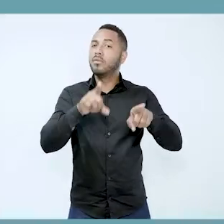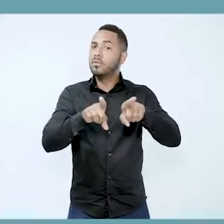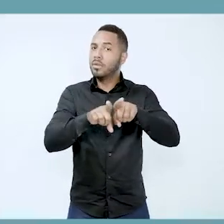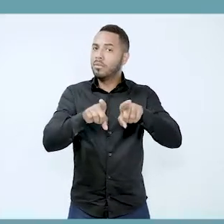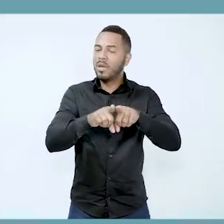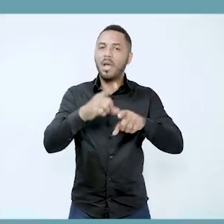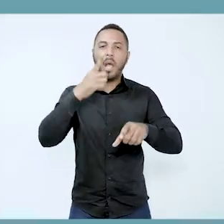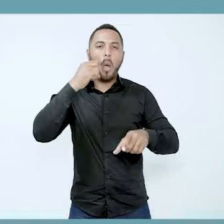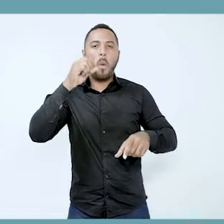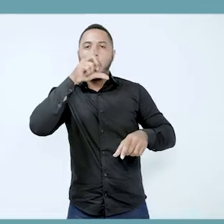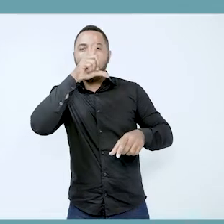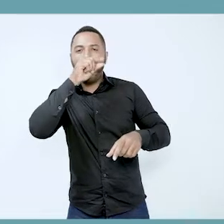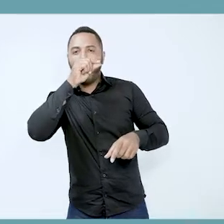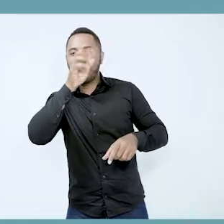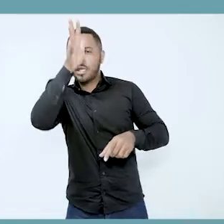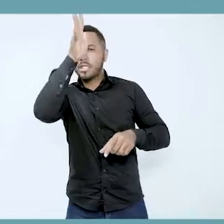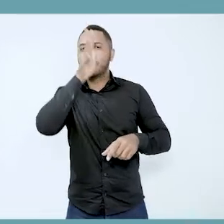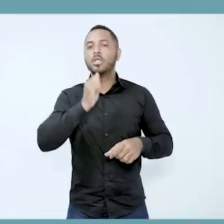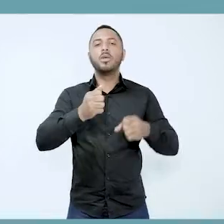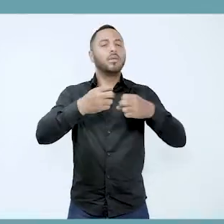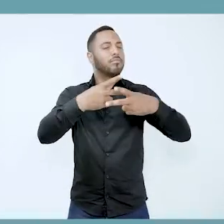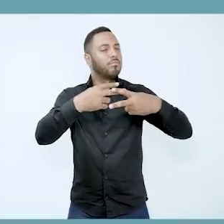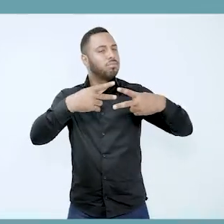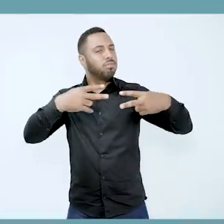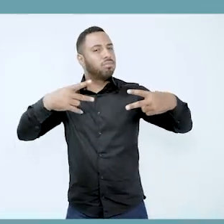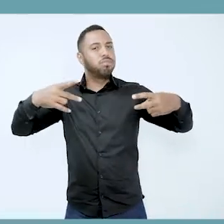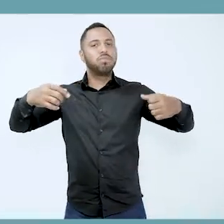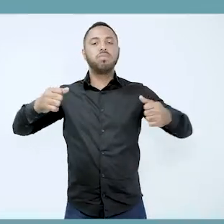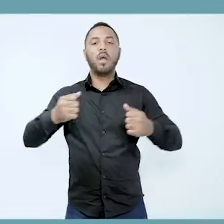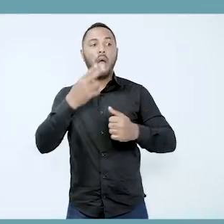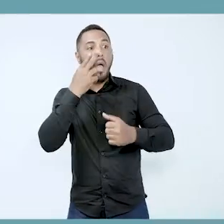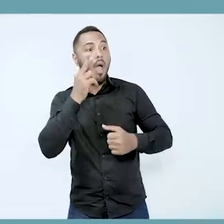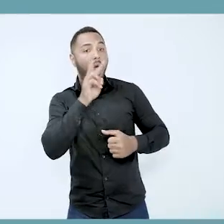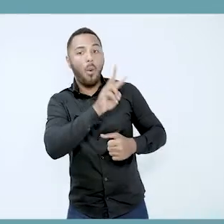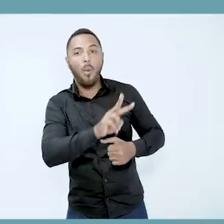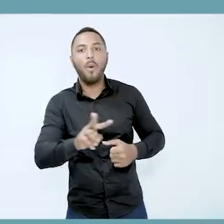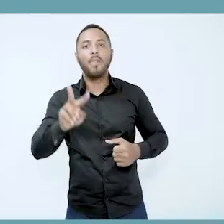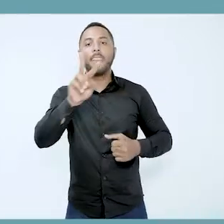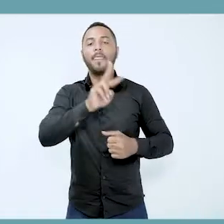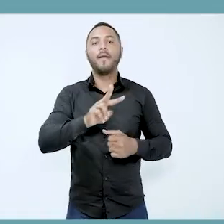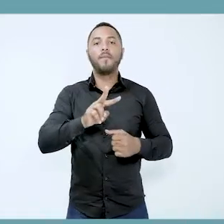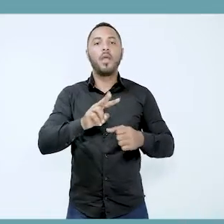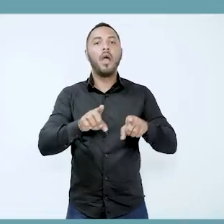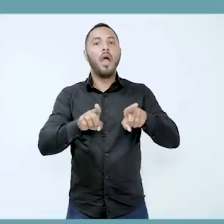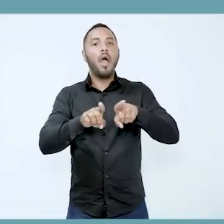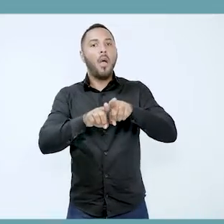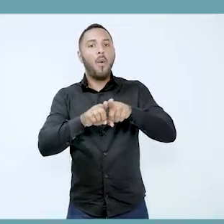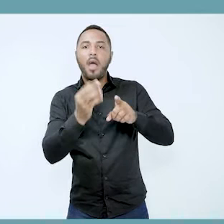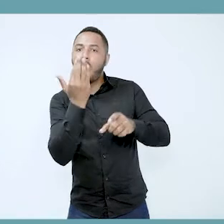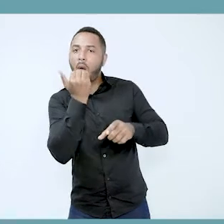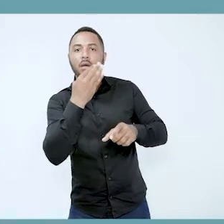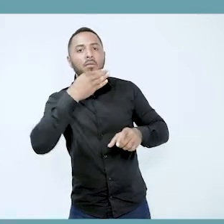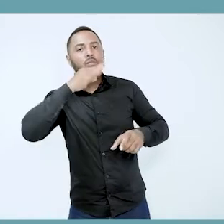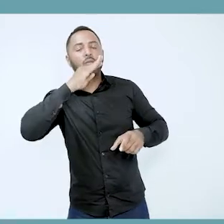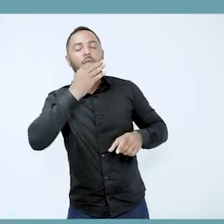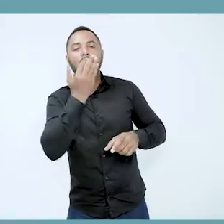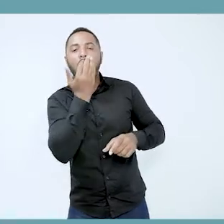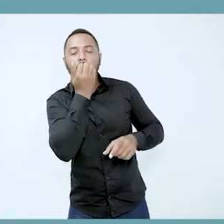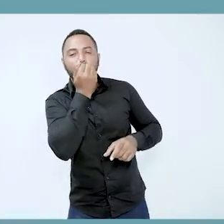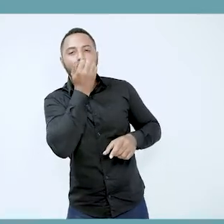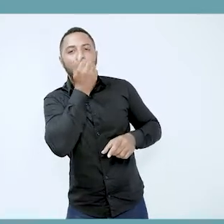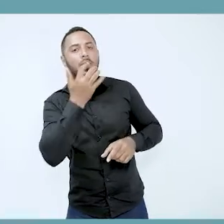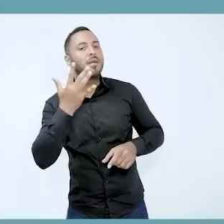Gatos, cachorros, galinhas, patos, marrecos e outros mais. Chupando mangas,